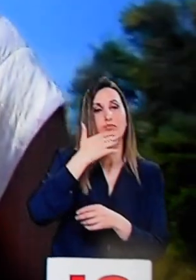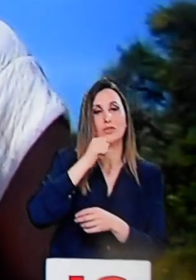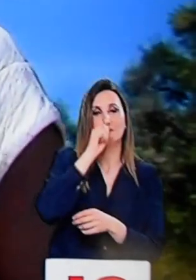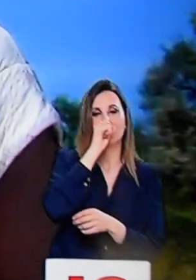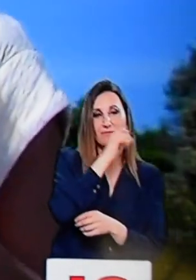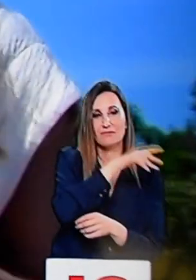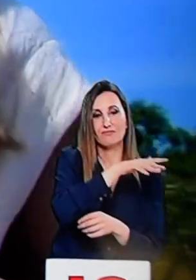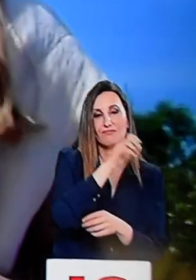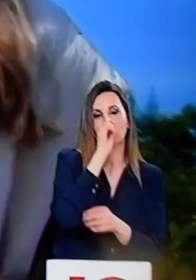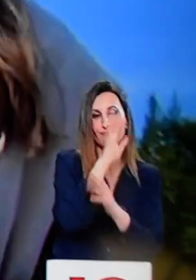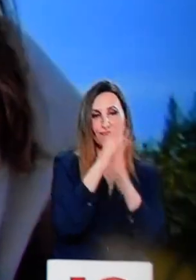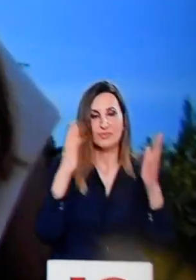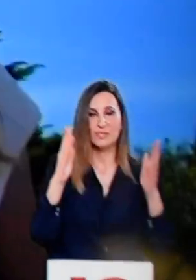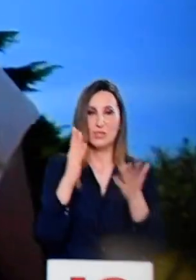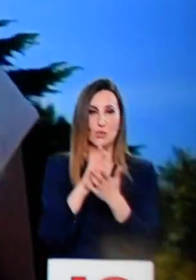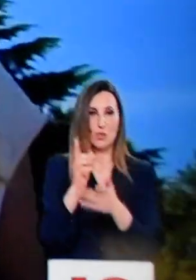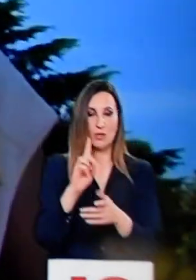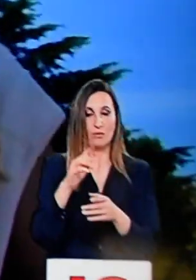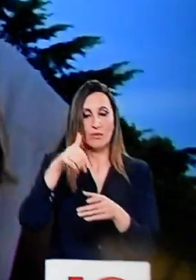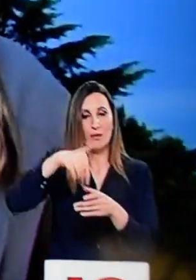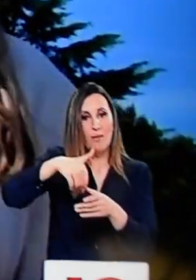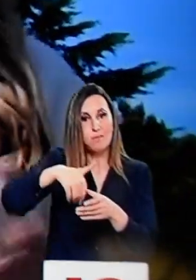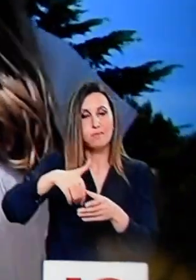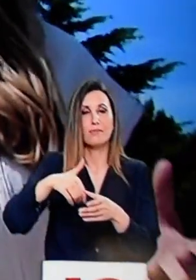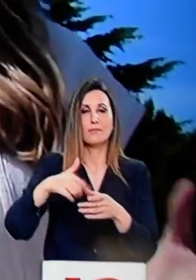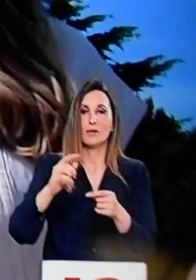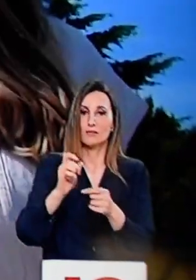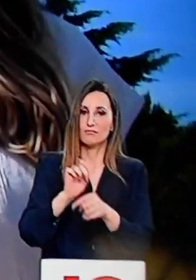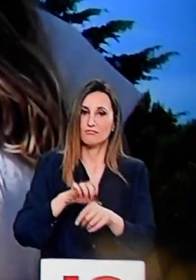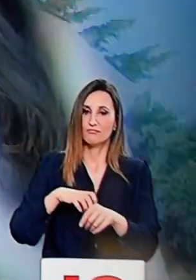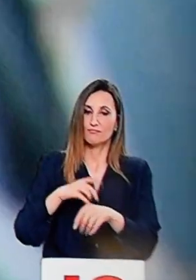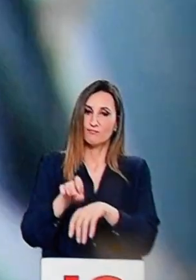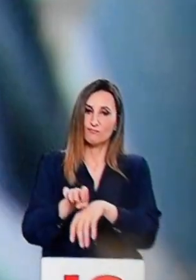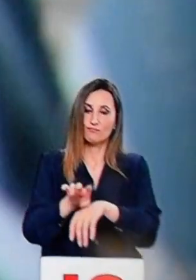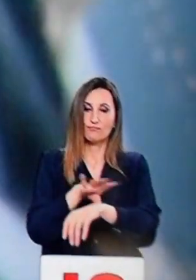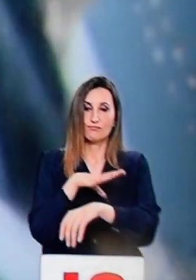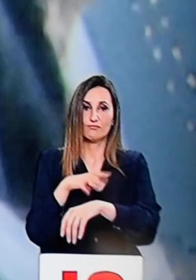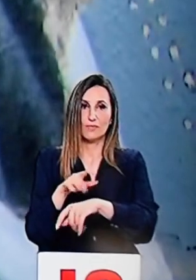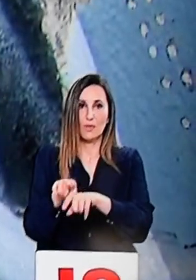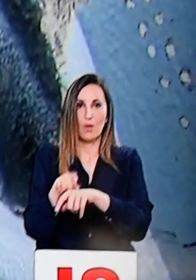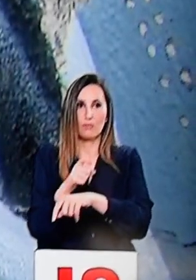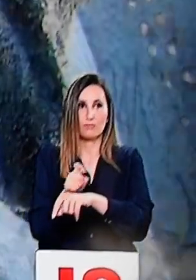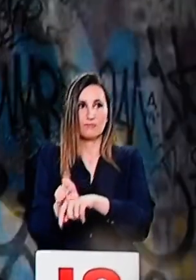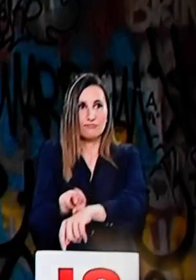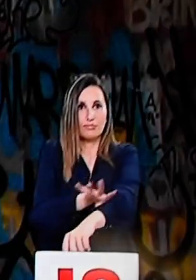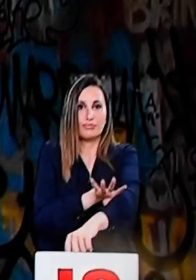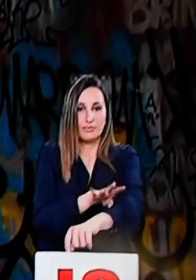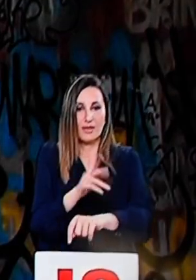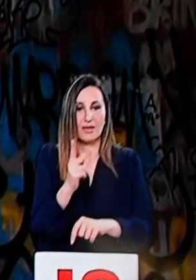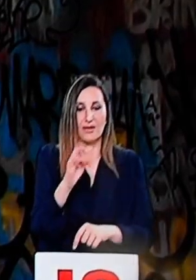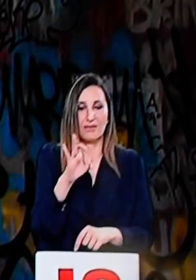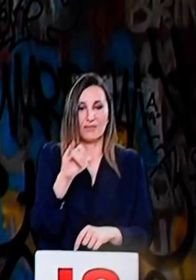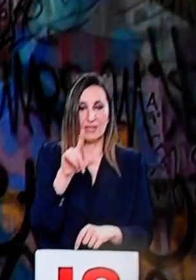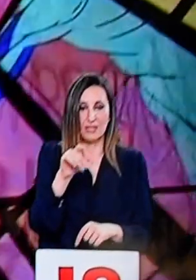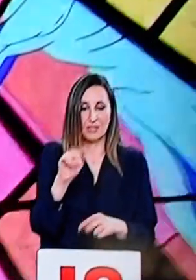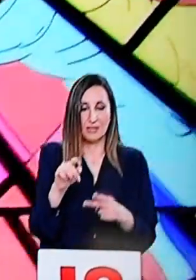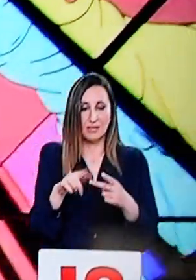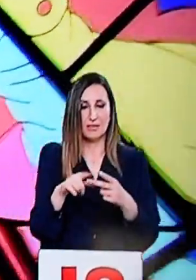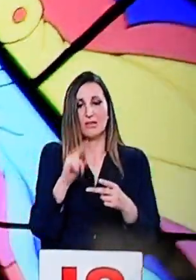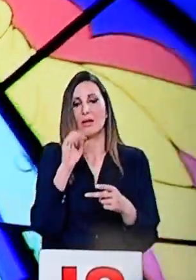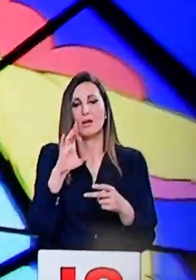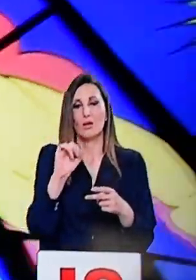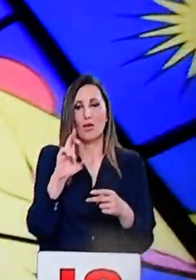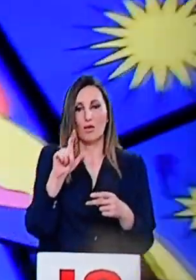da cidade de Lisboa, aqui descobrem-se algumas das mais impressionantes intervenções artísticas. Obras de Vils, a.k.a.